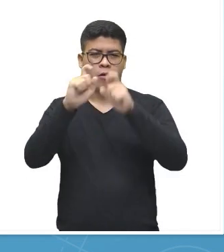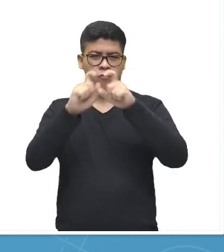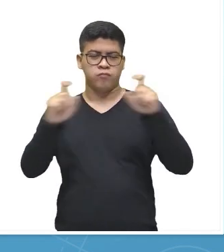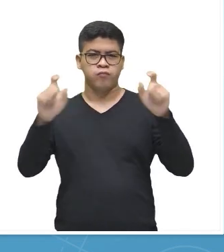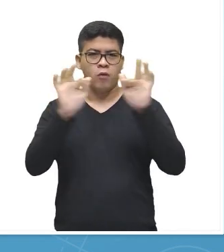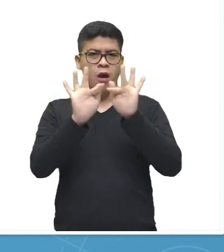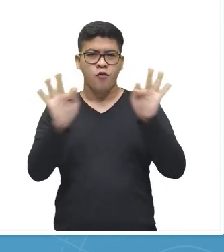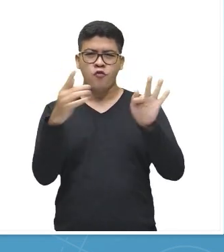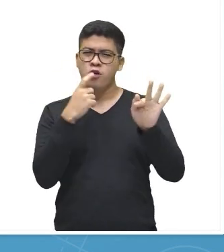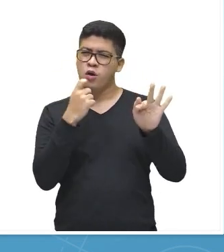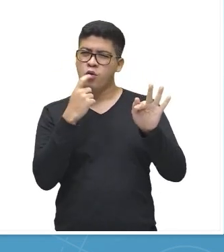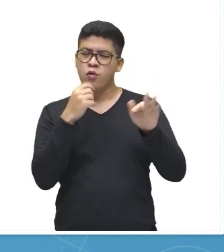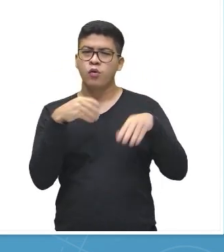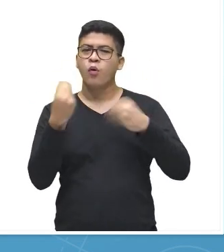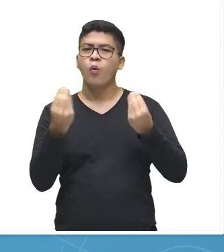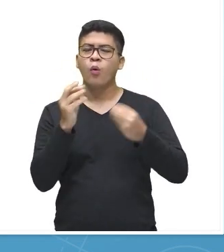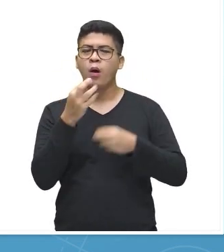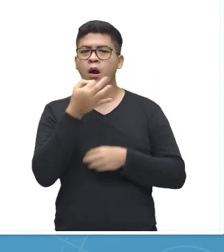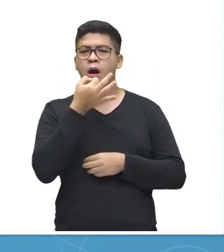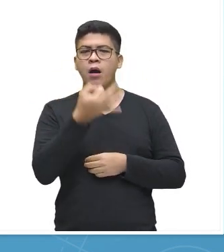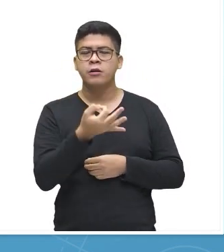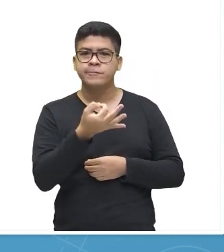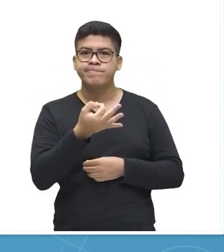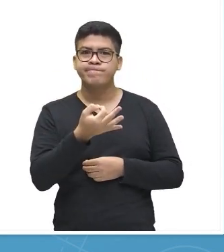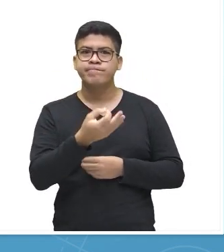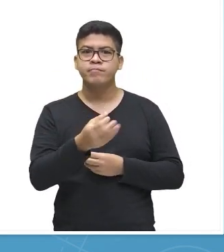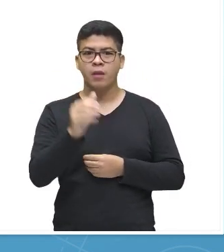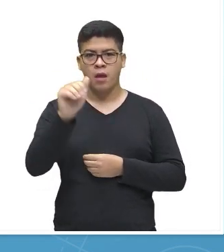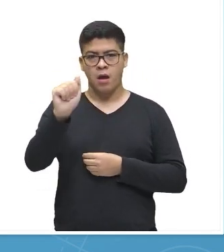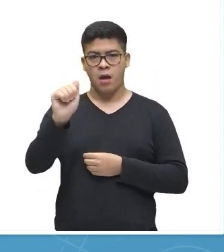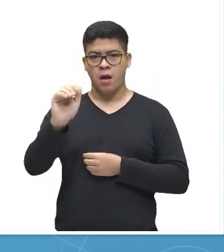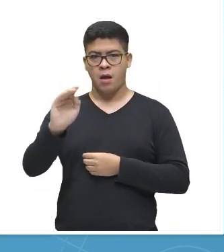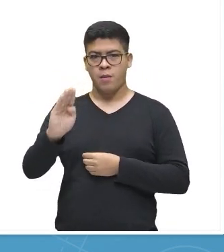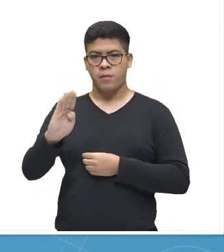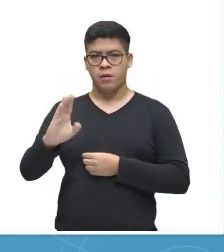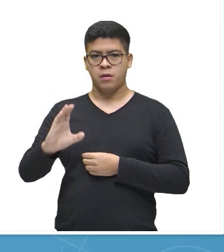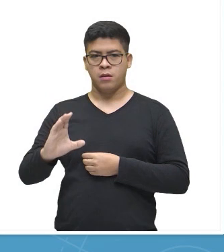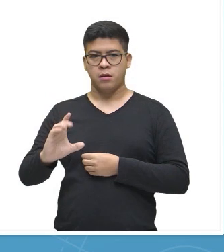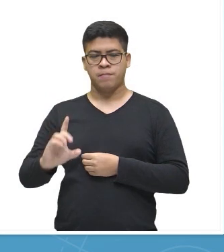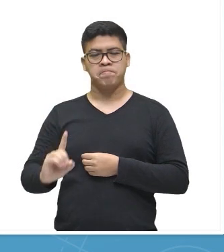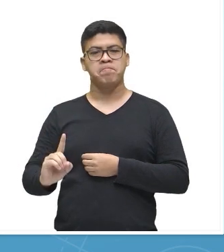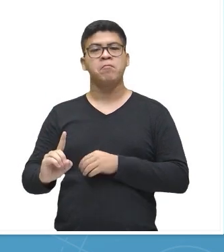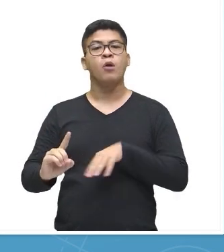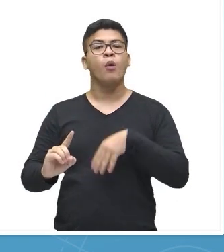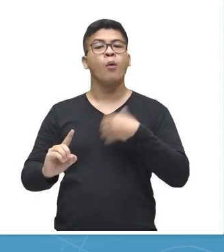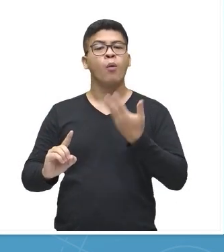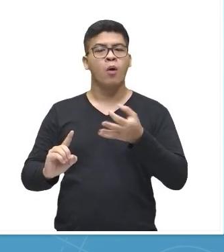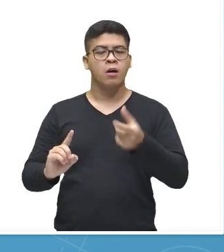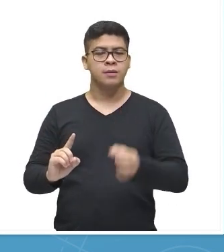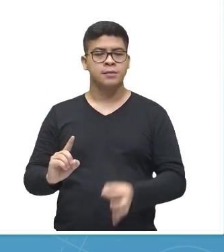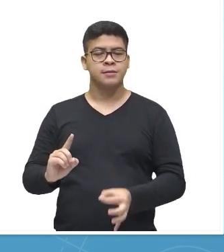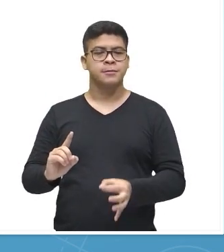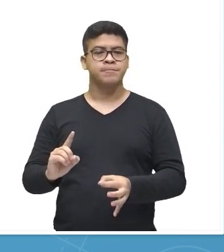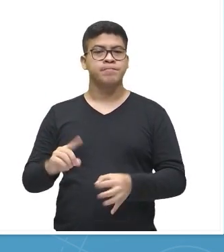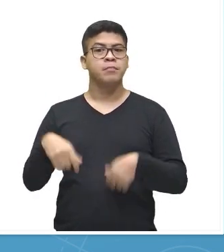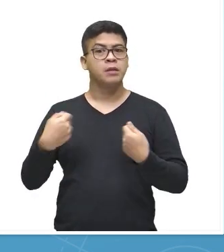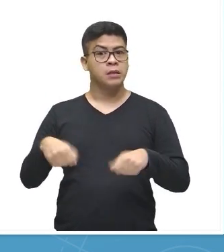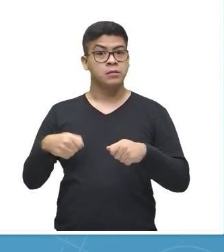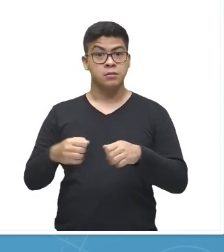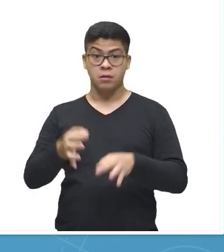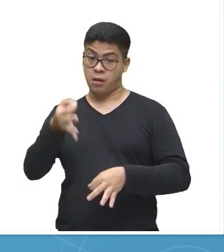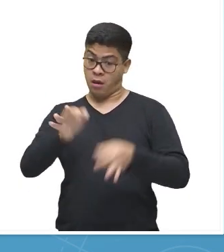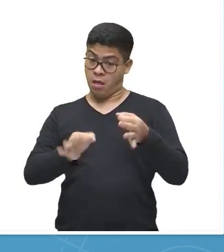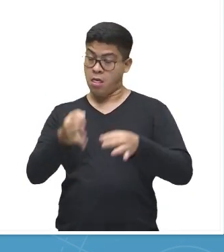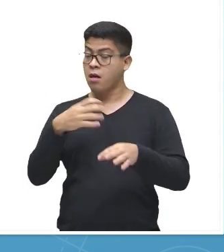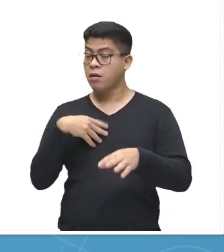correto afirmar que letra A, letra B, letra C e letra D. Vou deixar com vocês aí as